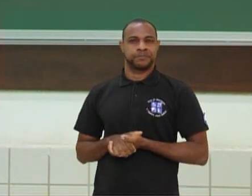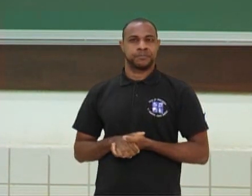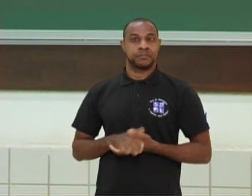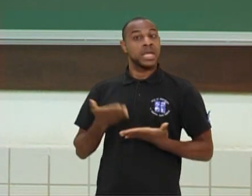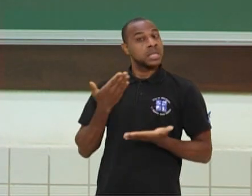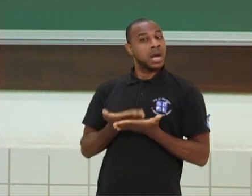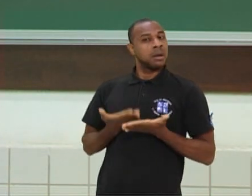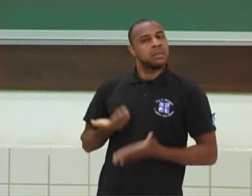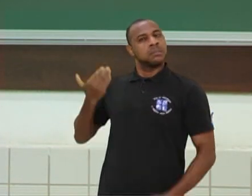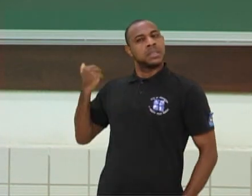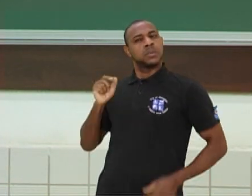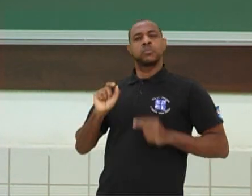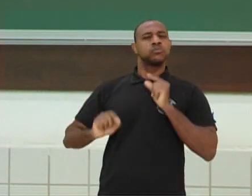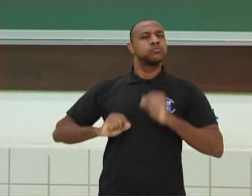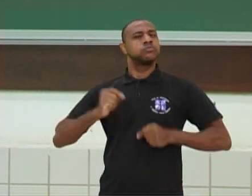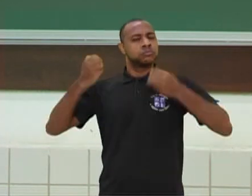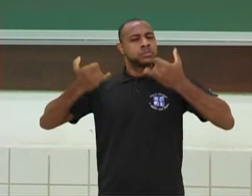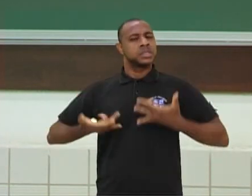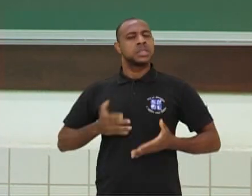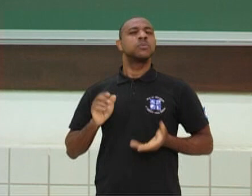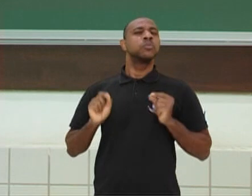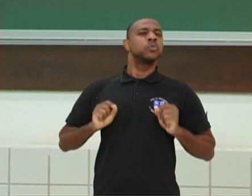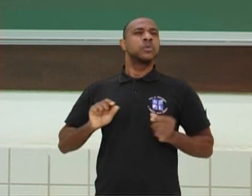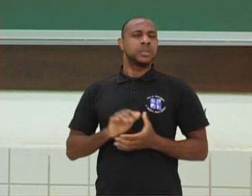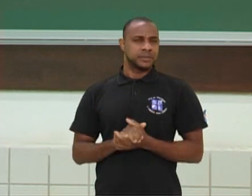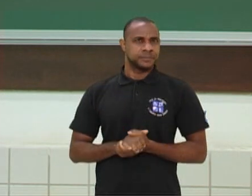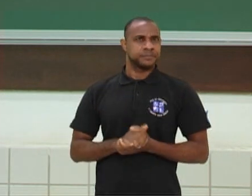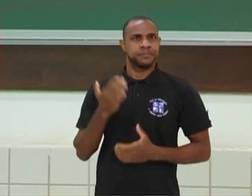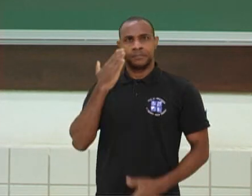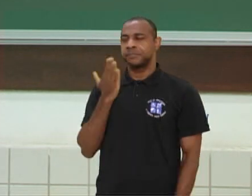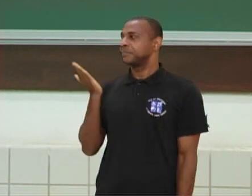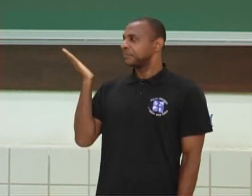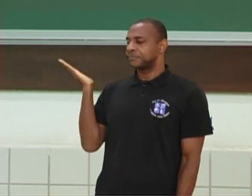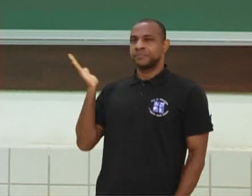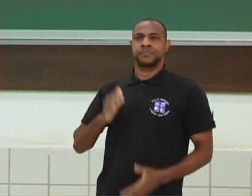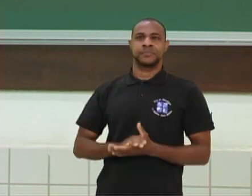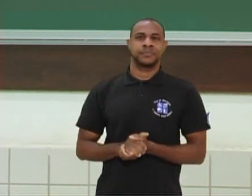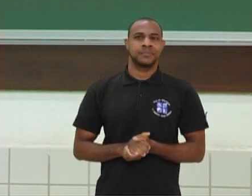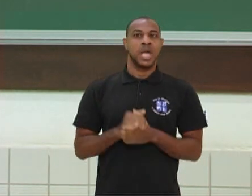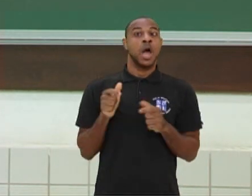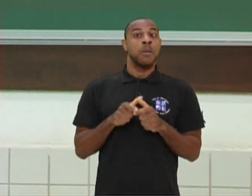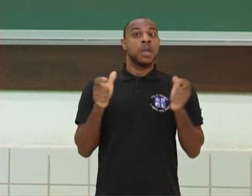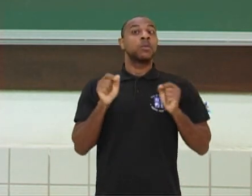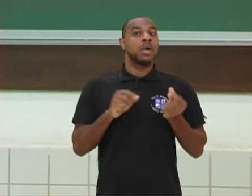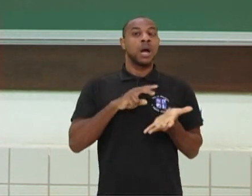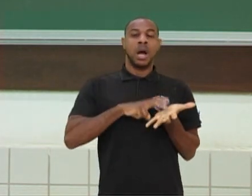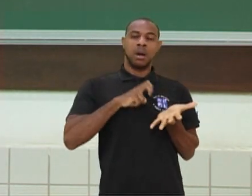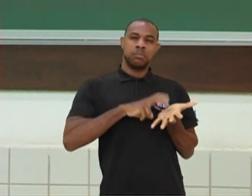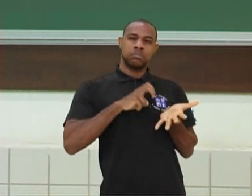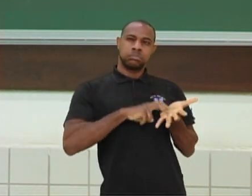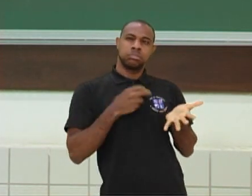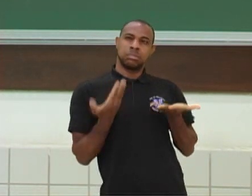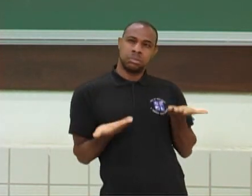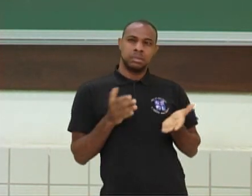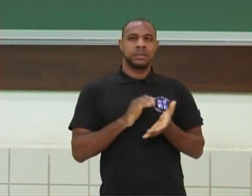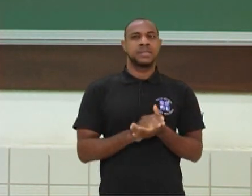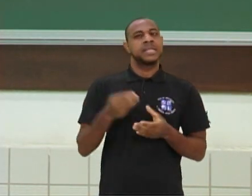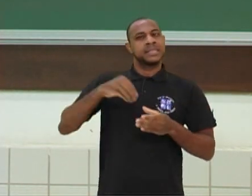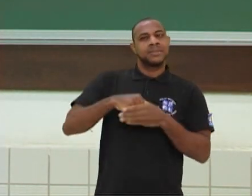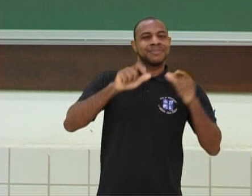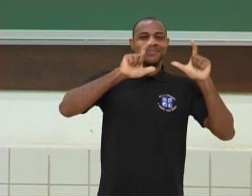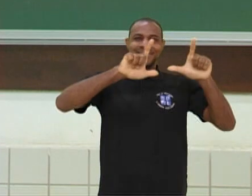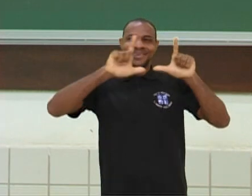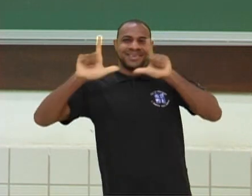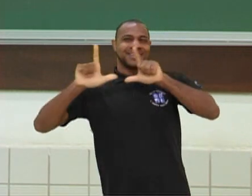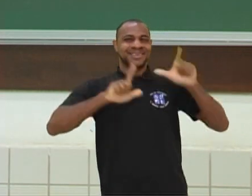aula anterior, de título Moms Are Everyday Heroines, nós ampliamos o nosso vocabulário dentro das histórias em